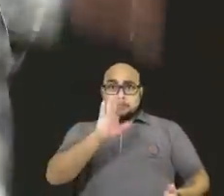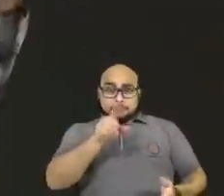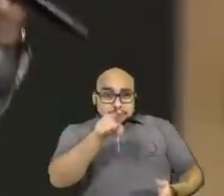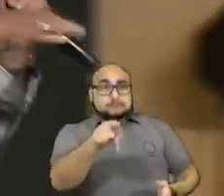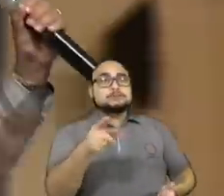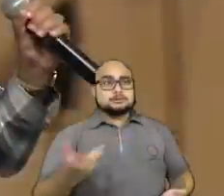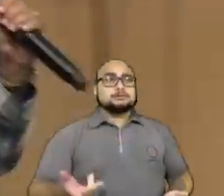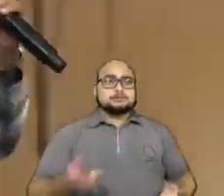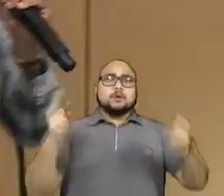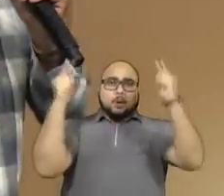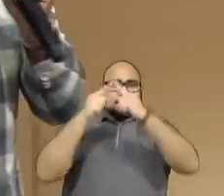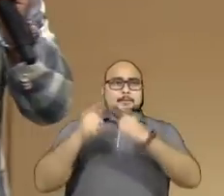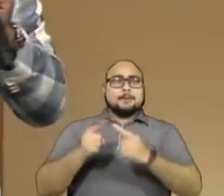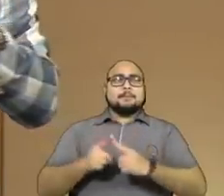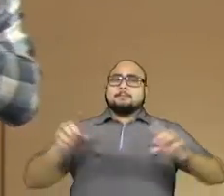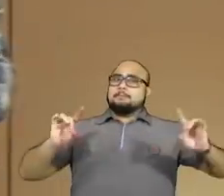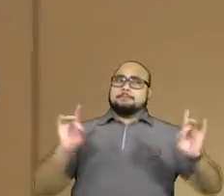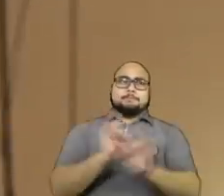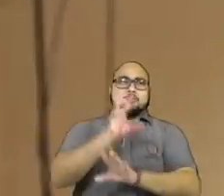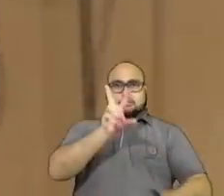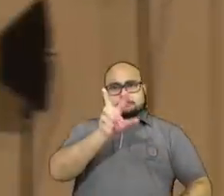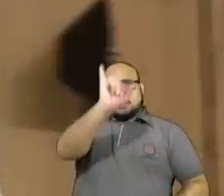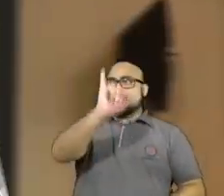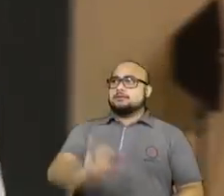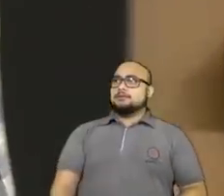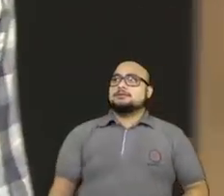ser completo.